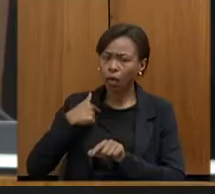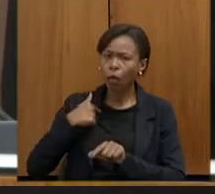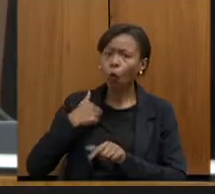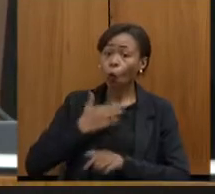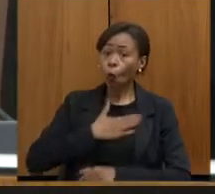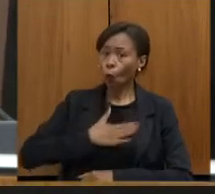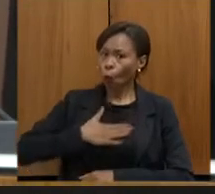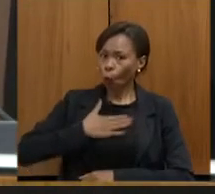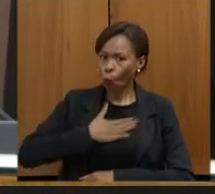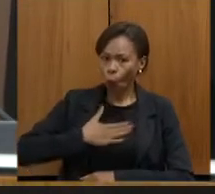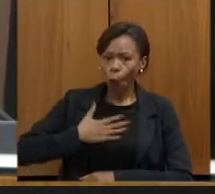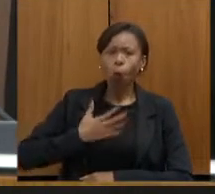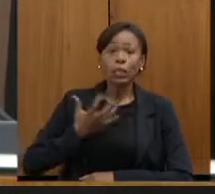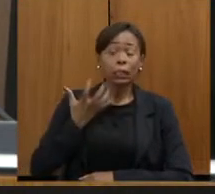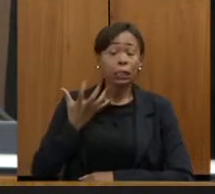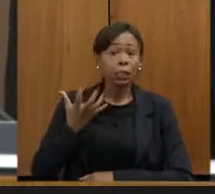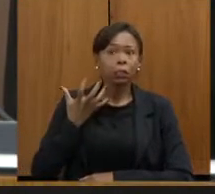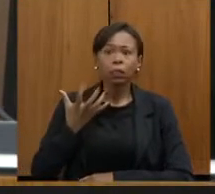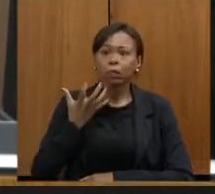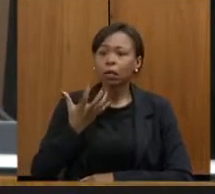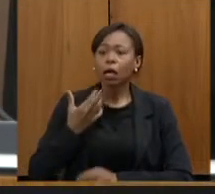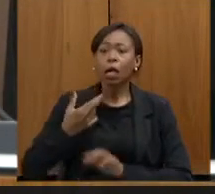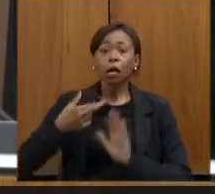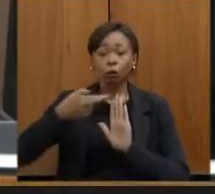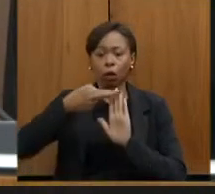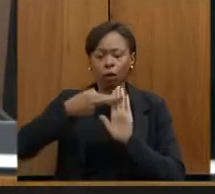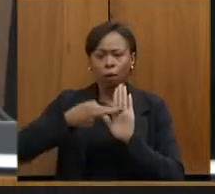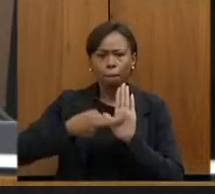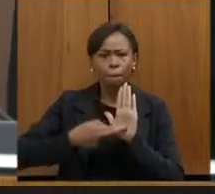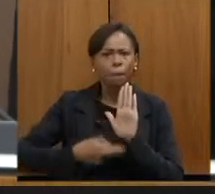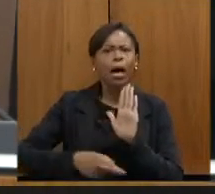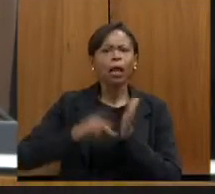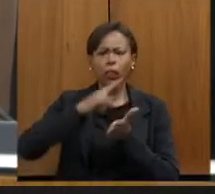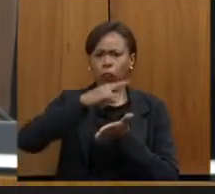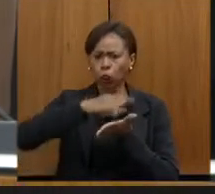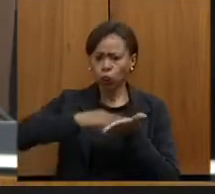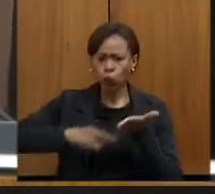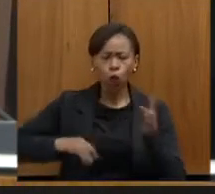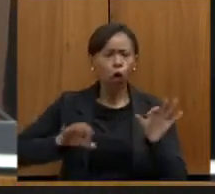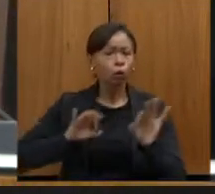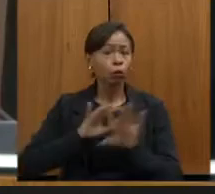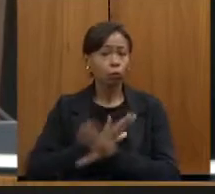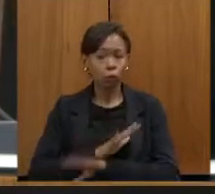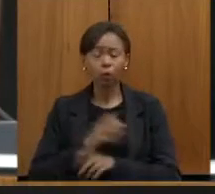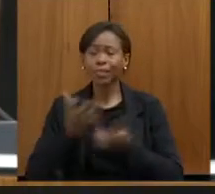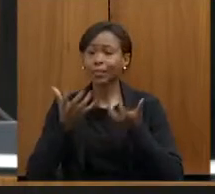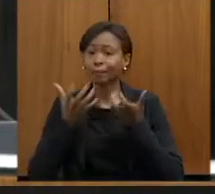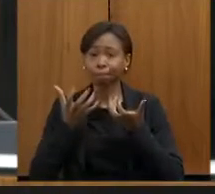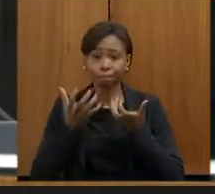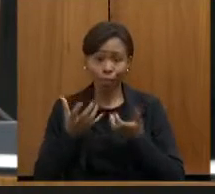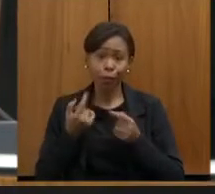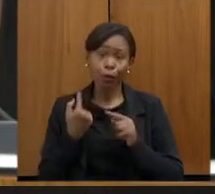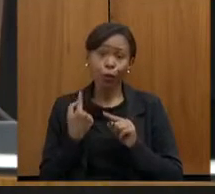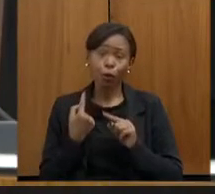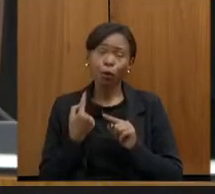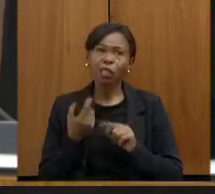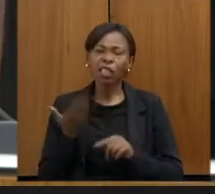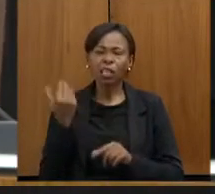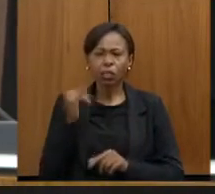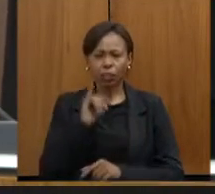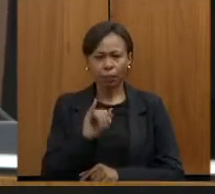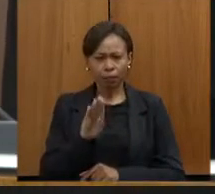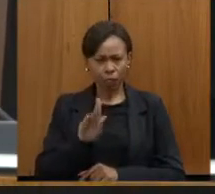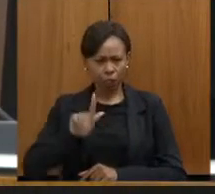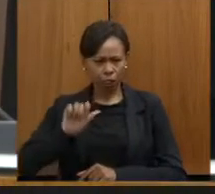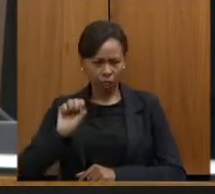que um dos entraves realmente ao crescimento do país é a quantidade de imóveis regulares. Dados IBGE de 2020,